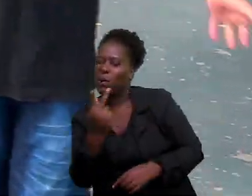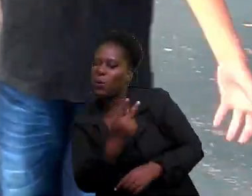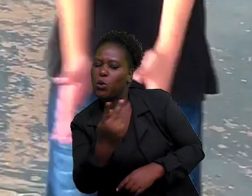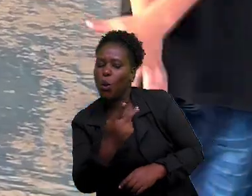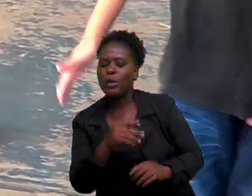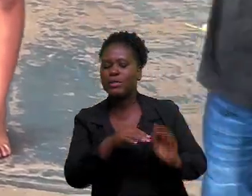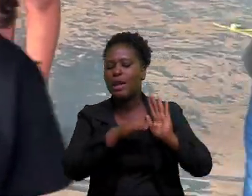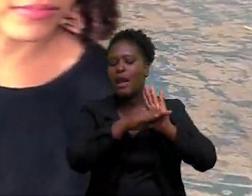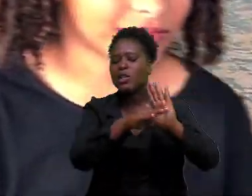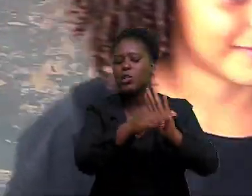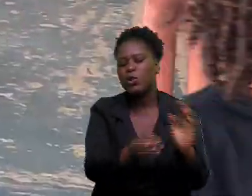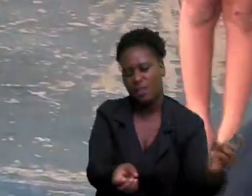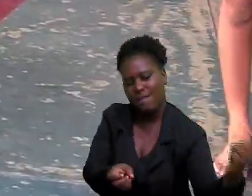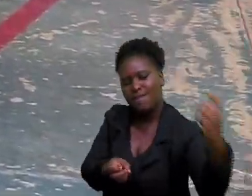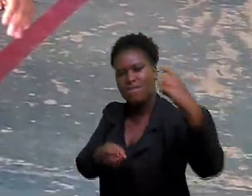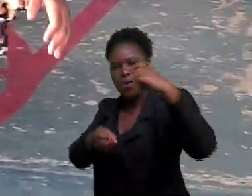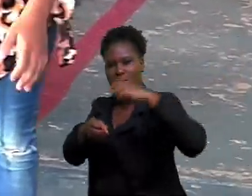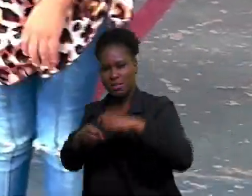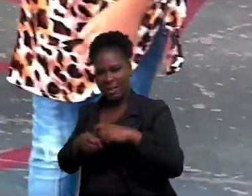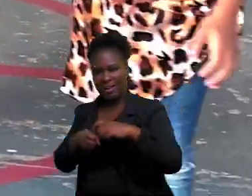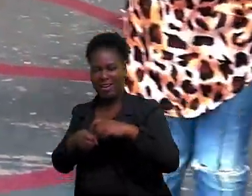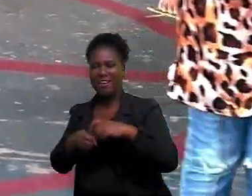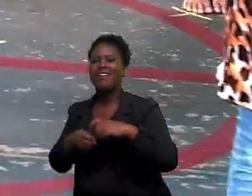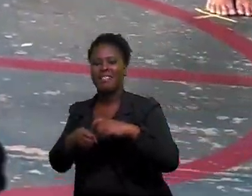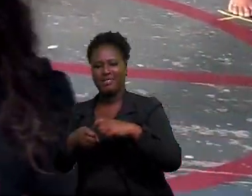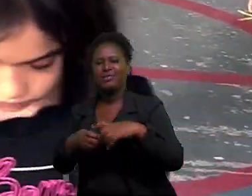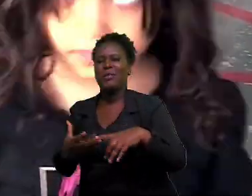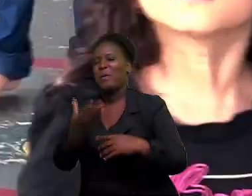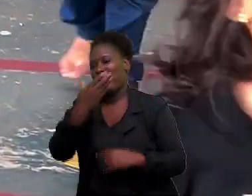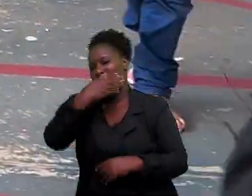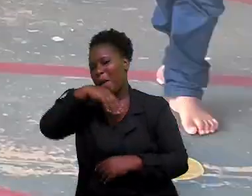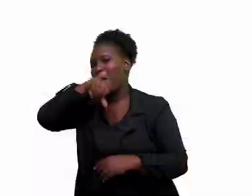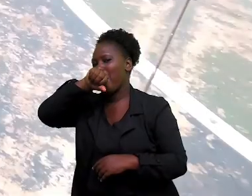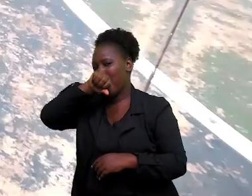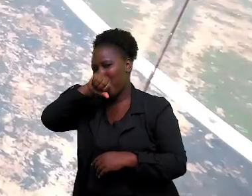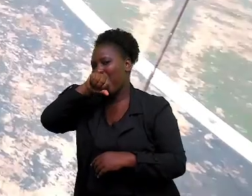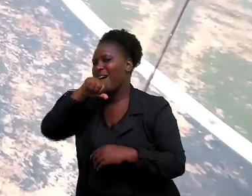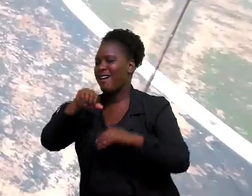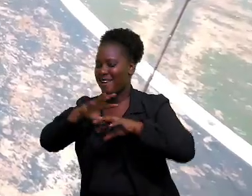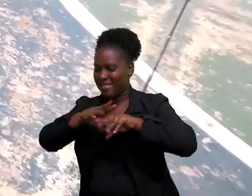terra que lhe foi roubada pelo seu time Scar.